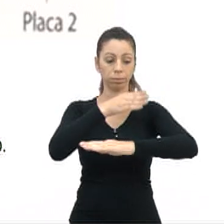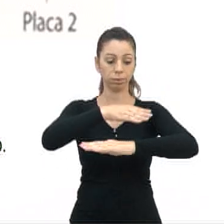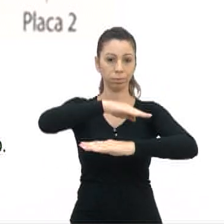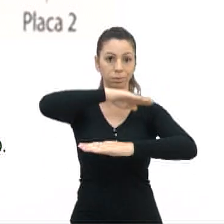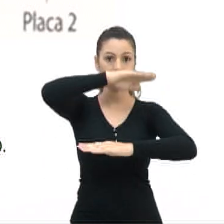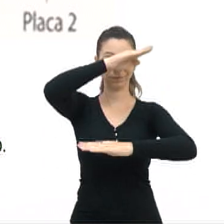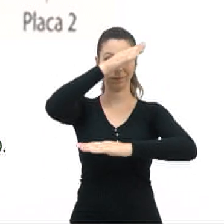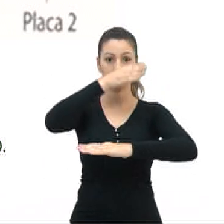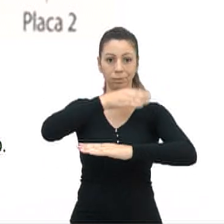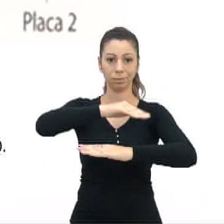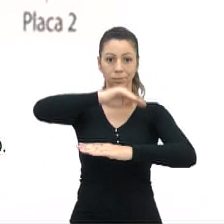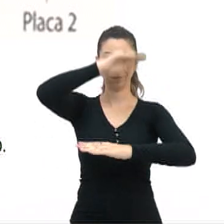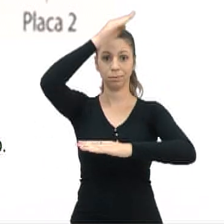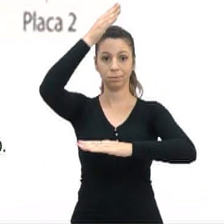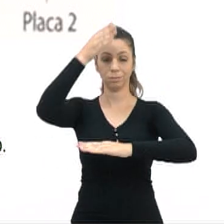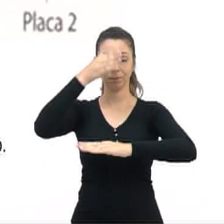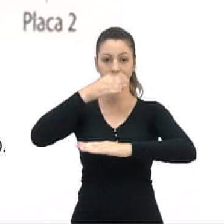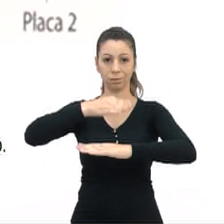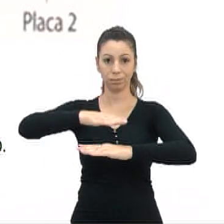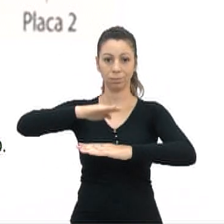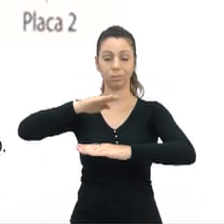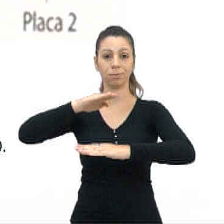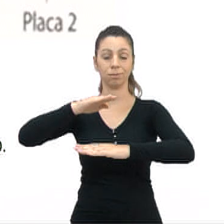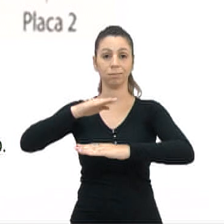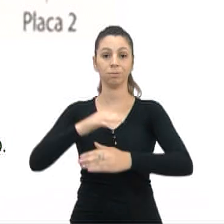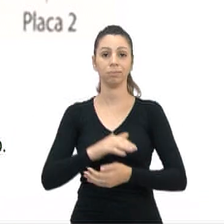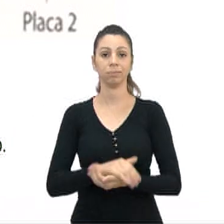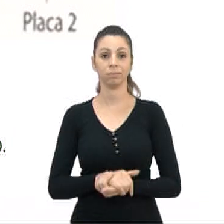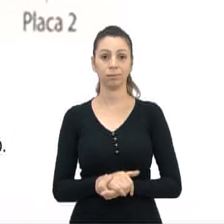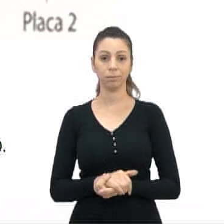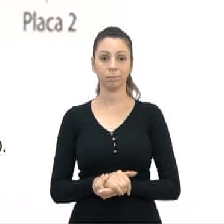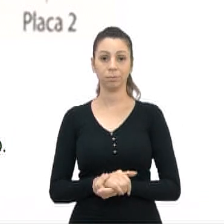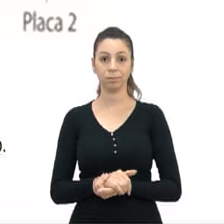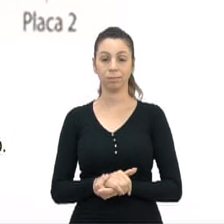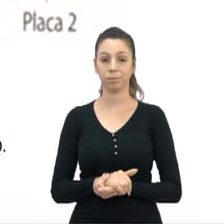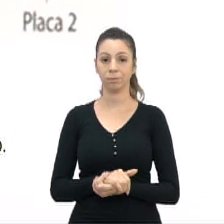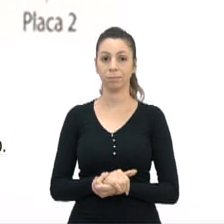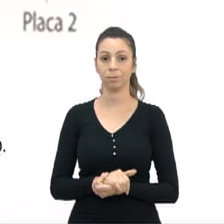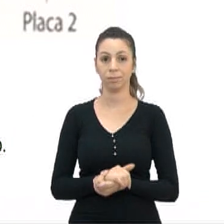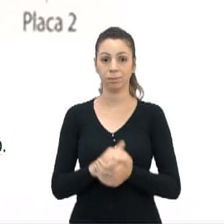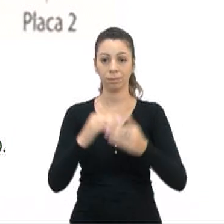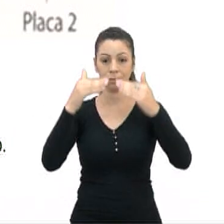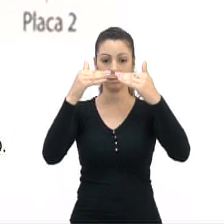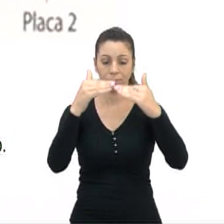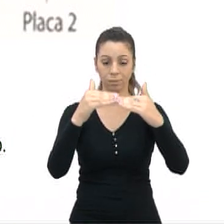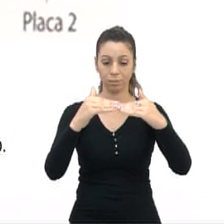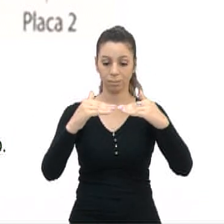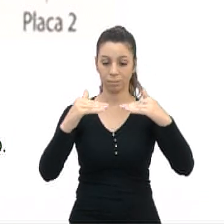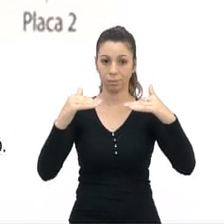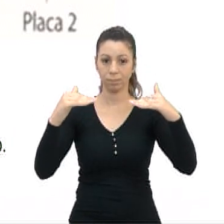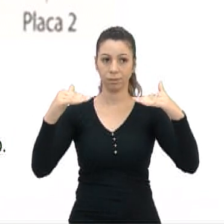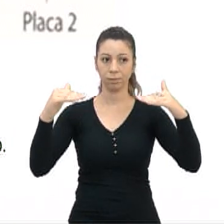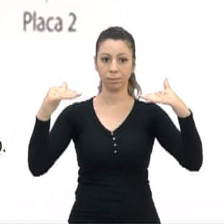montanhas, como a Cordilheira do Himalaia e a dos Andes. Divergente, a